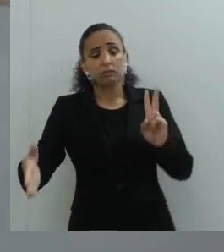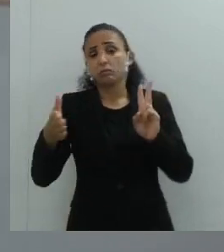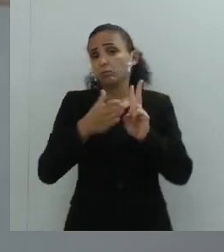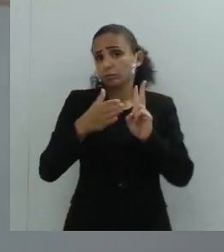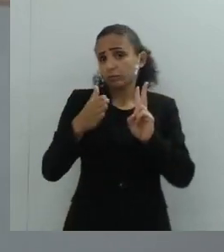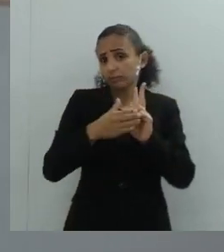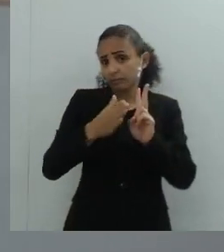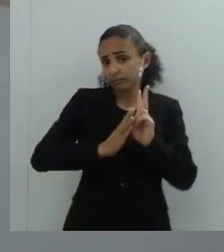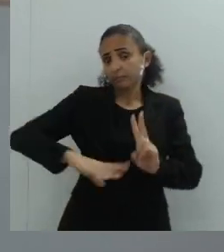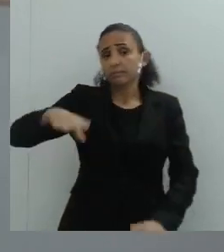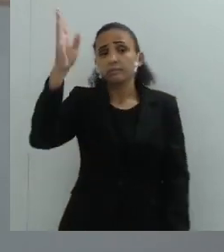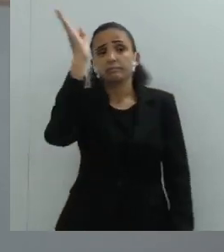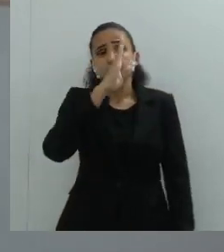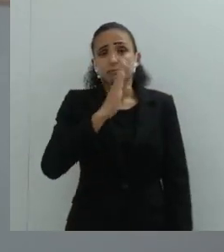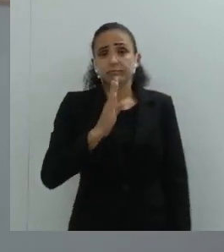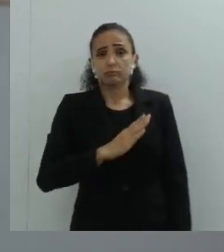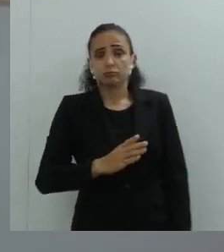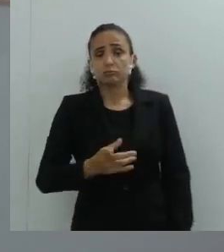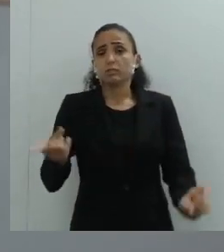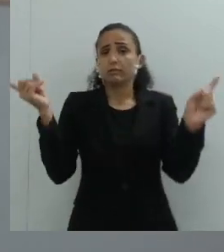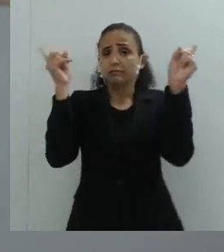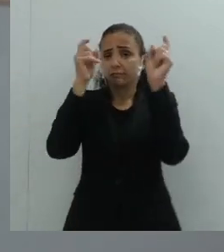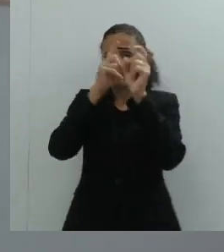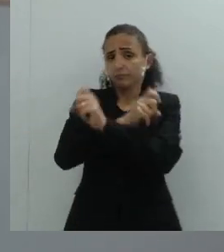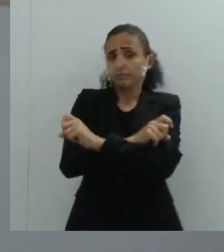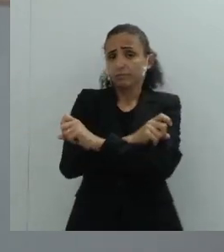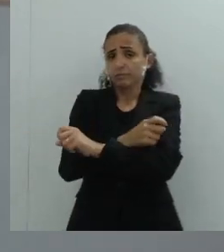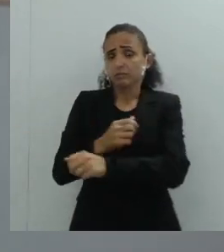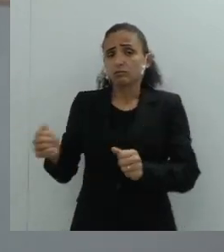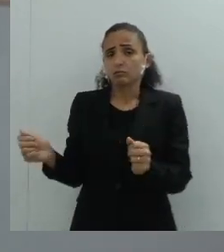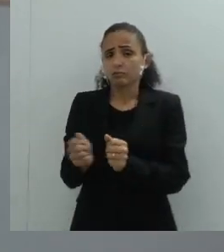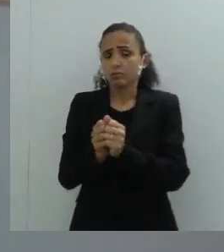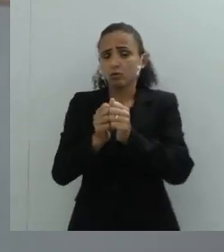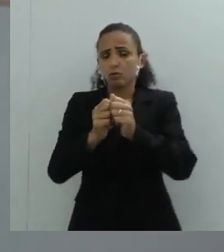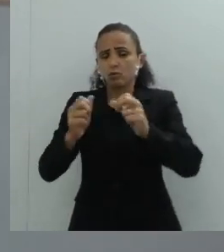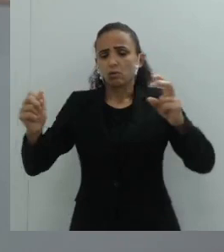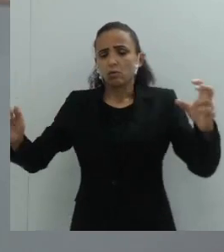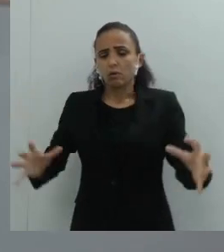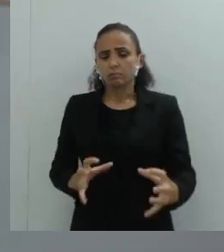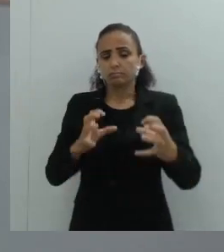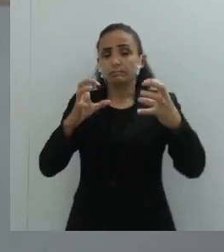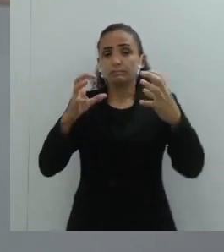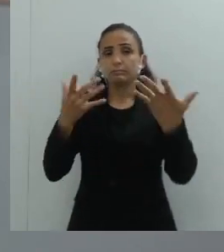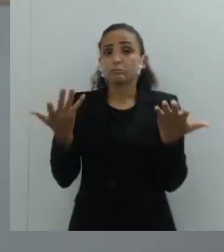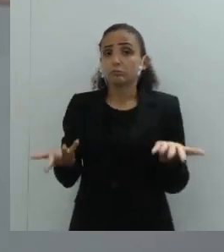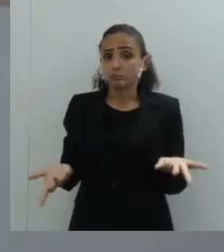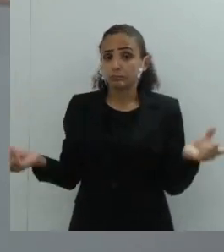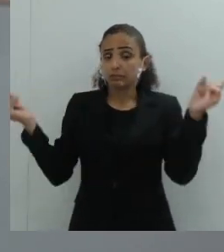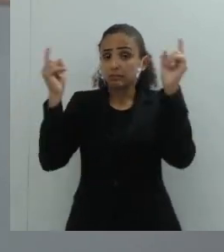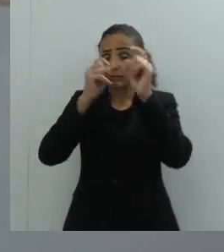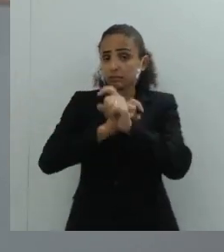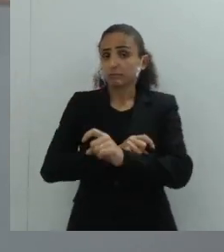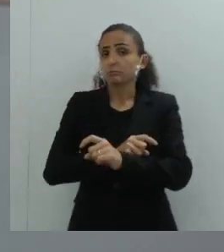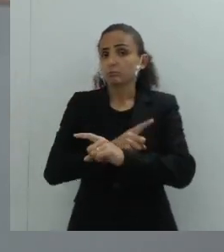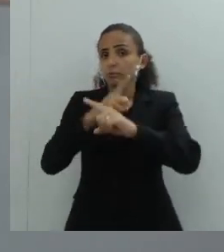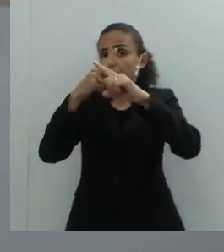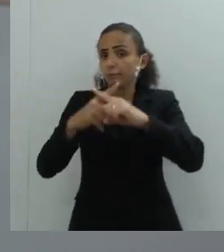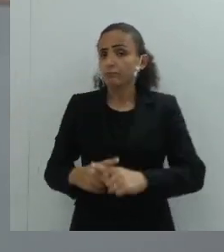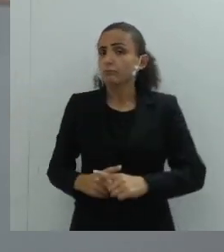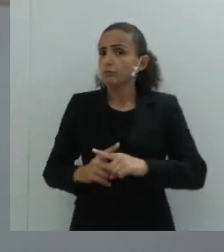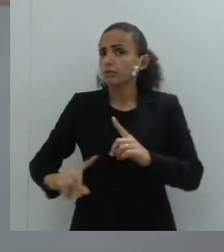território. Então, eles, óbvio que tiveram esse confronto direto, né? Porque ninguém quer perder